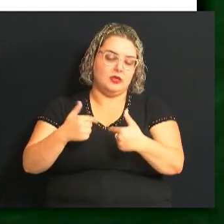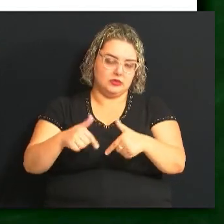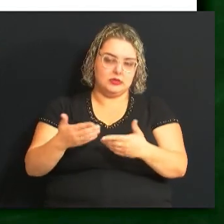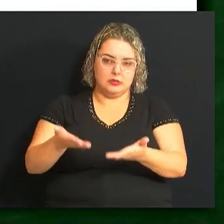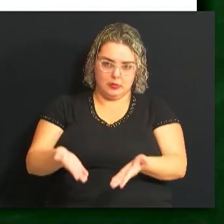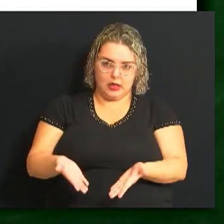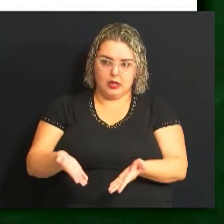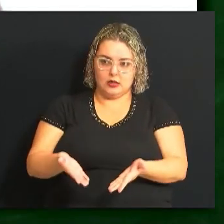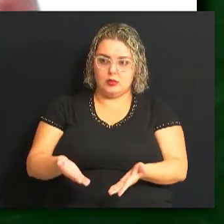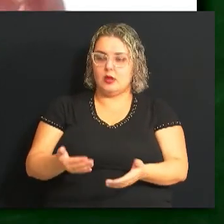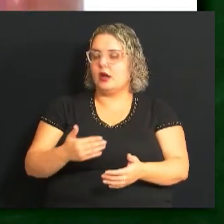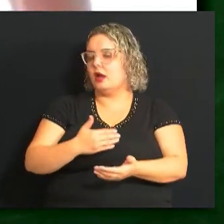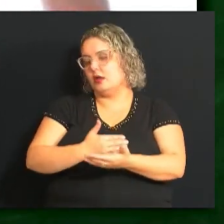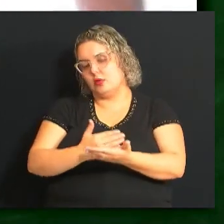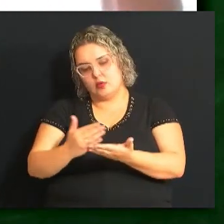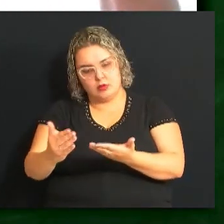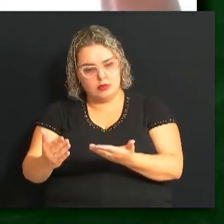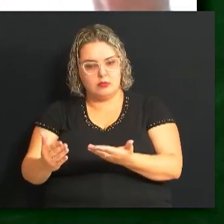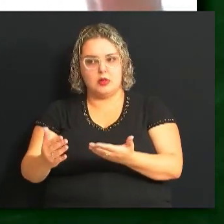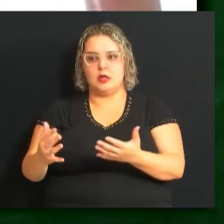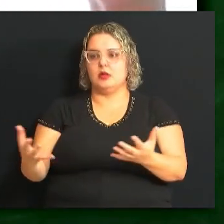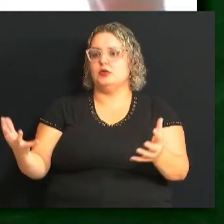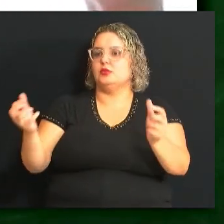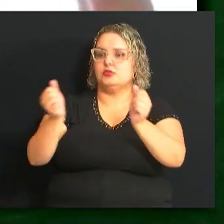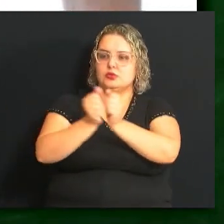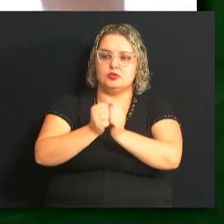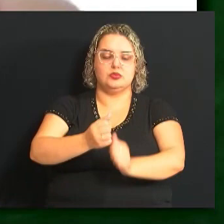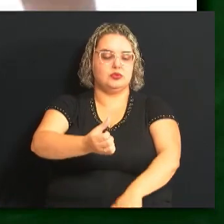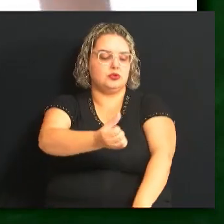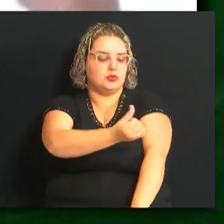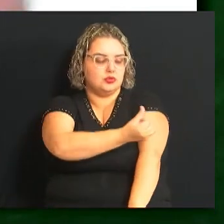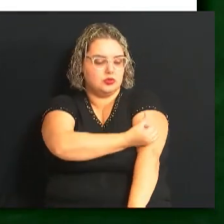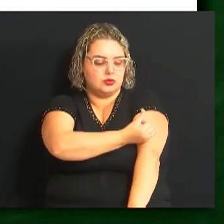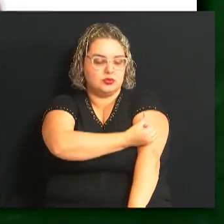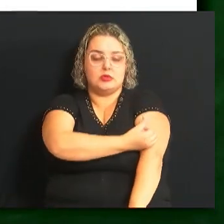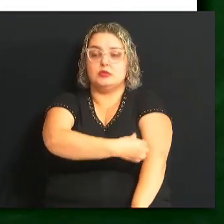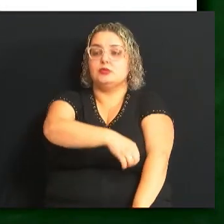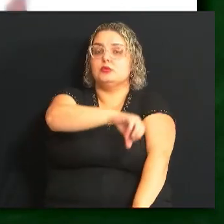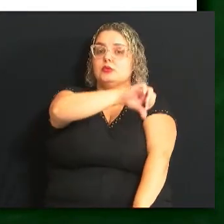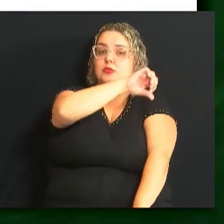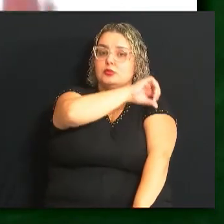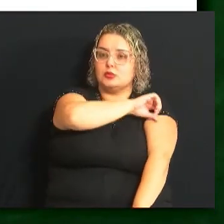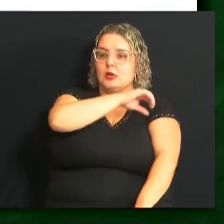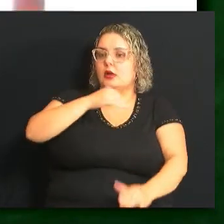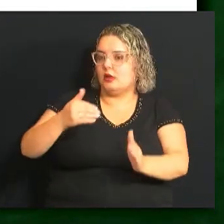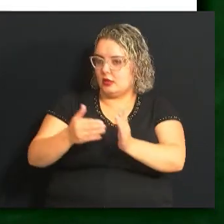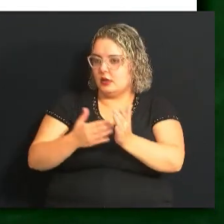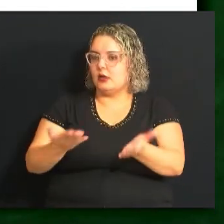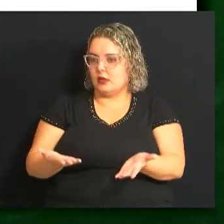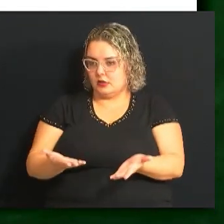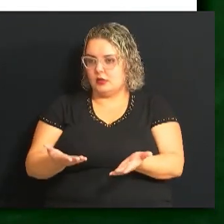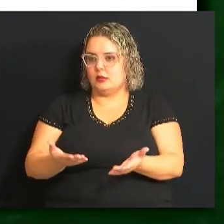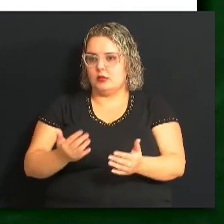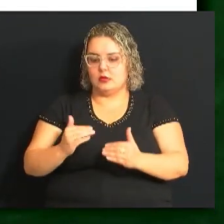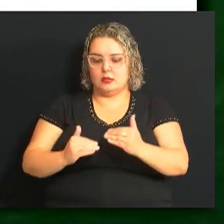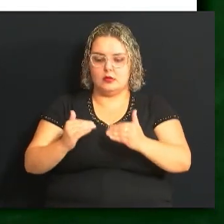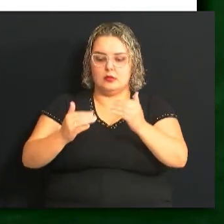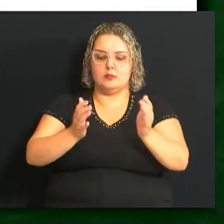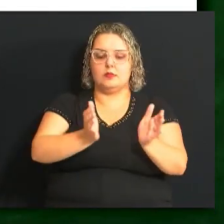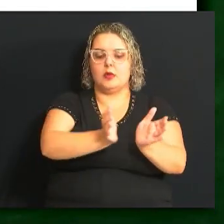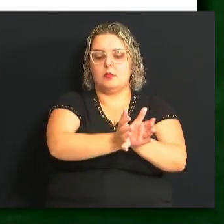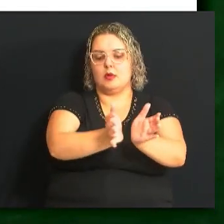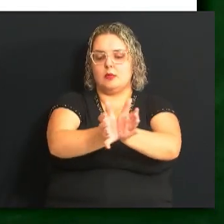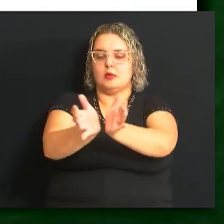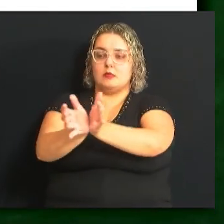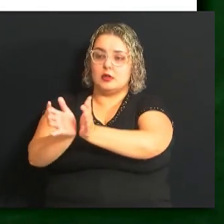aí eles vão, uma integração de alunos do 6º até o 9º ano, a gente monta turmas aí, onde